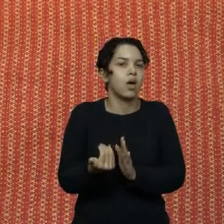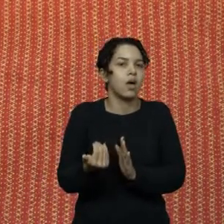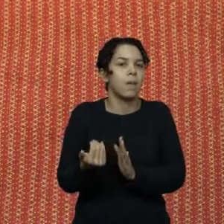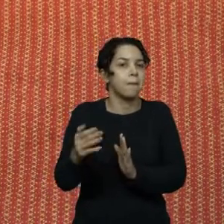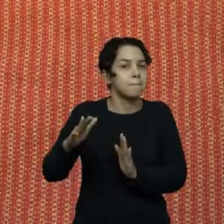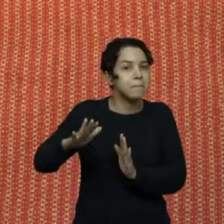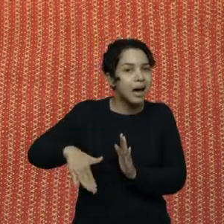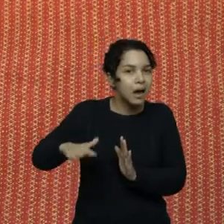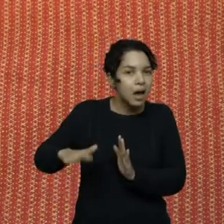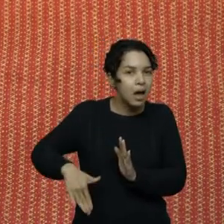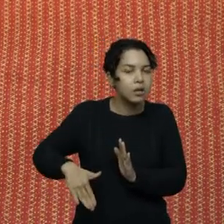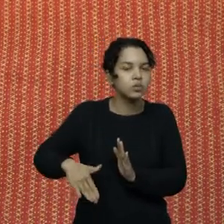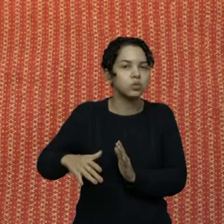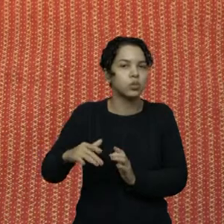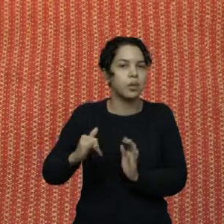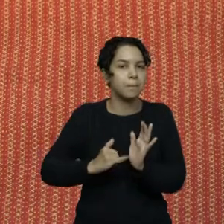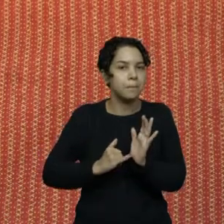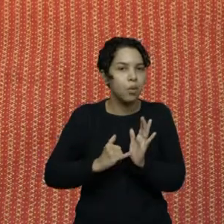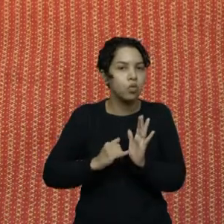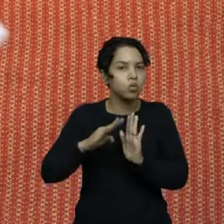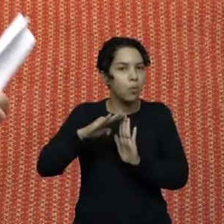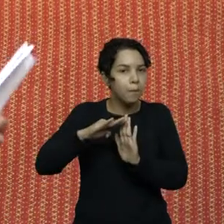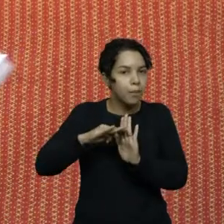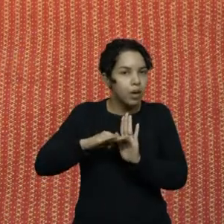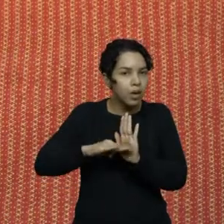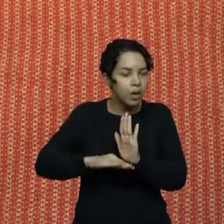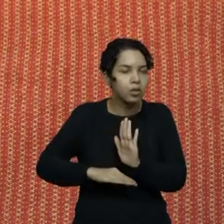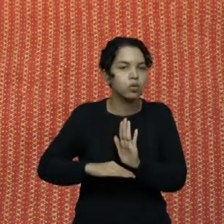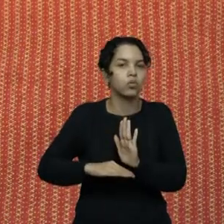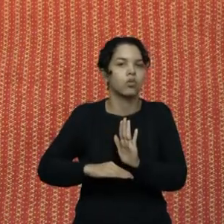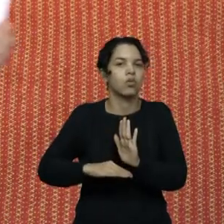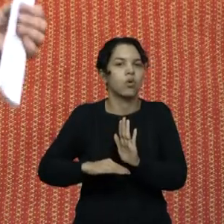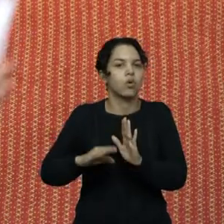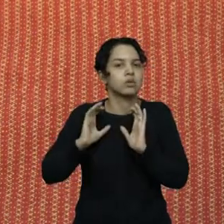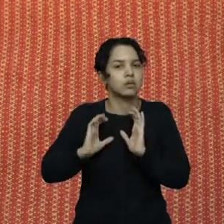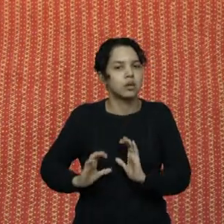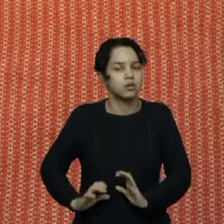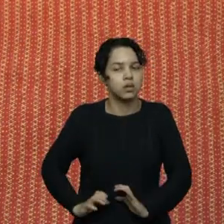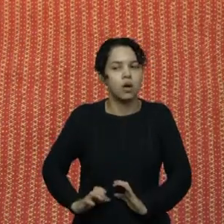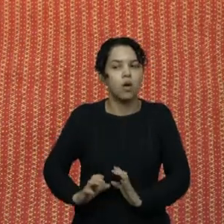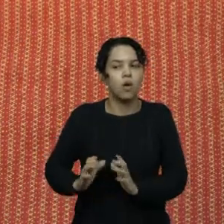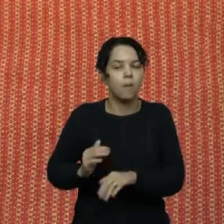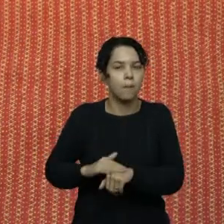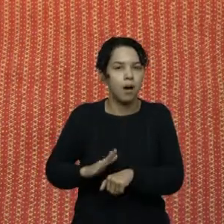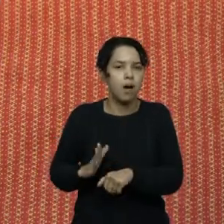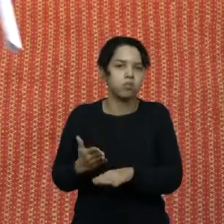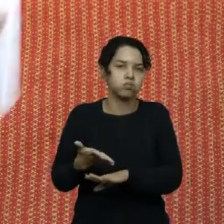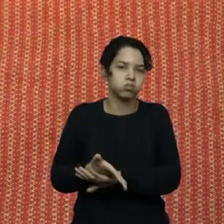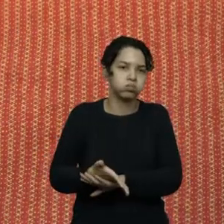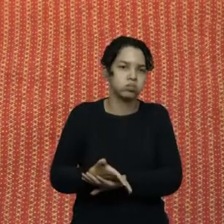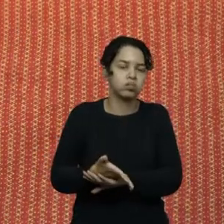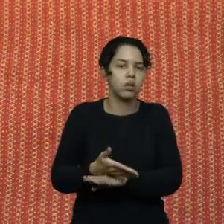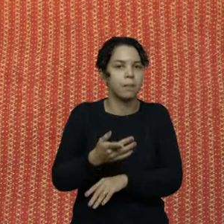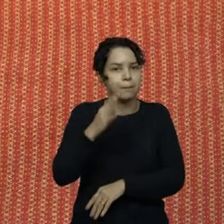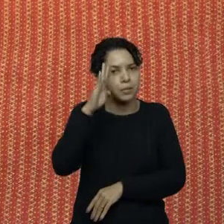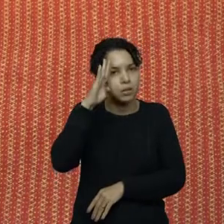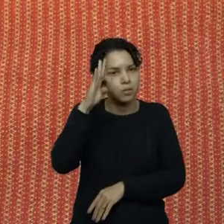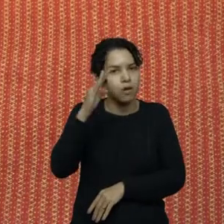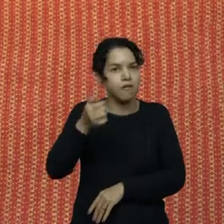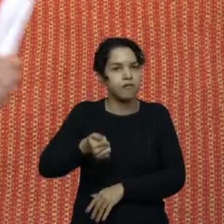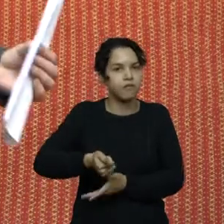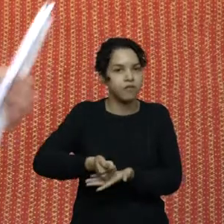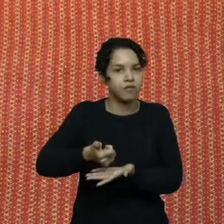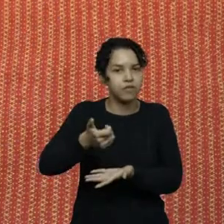mas o cidadão vai ter acerto principalmente a farinha de trigo Principalmente ao